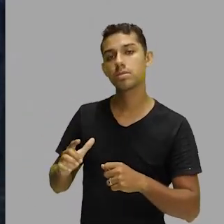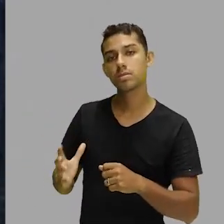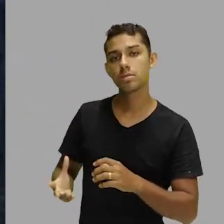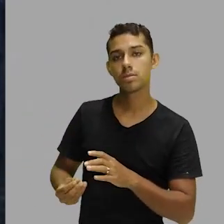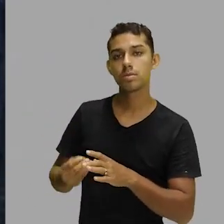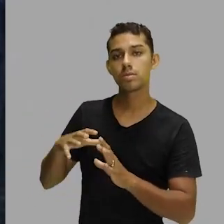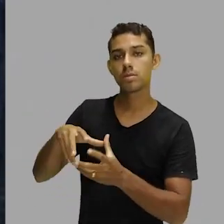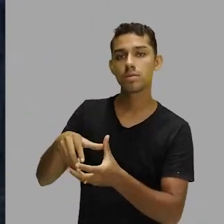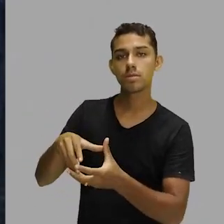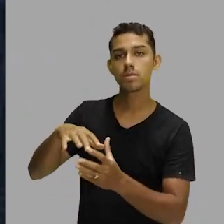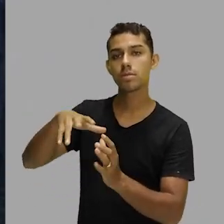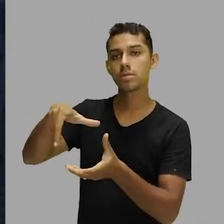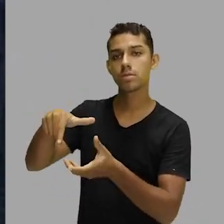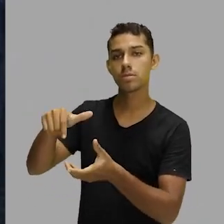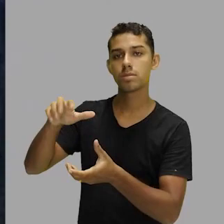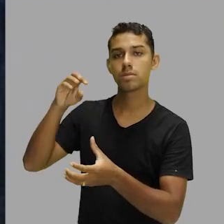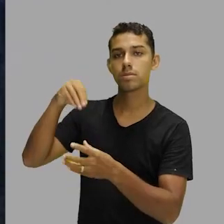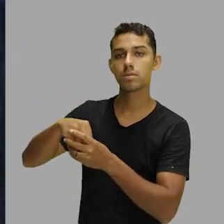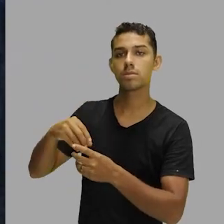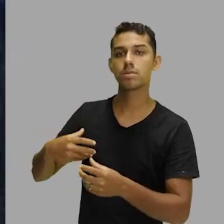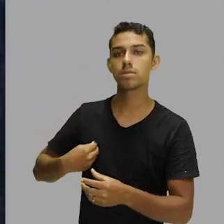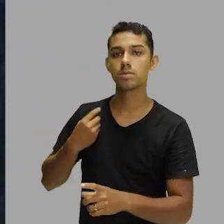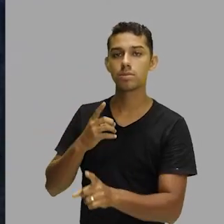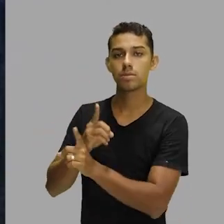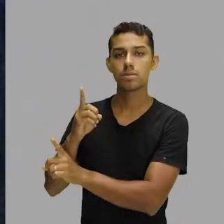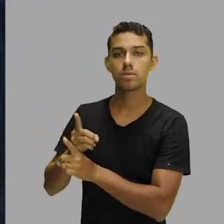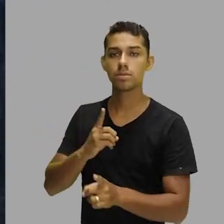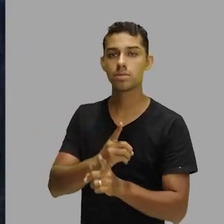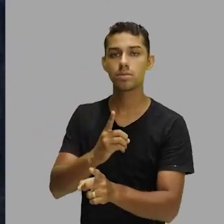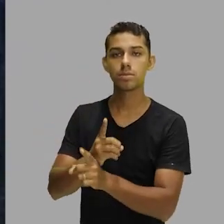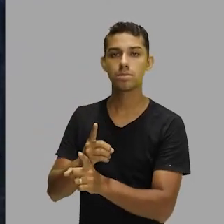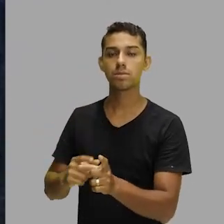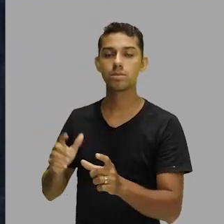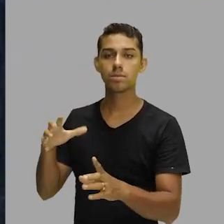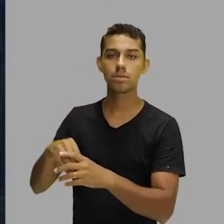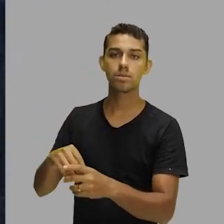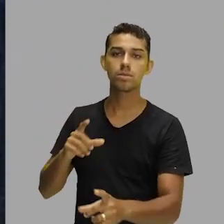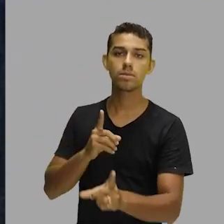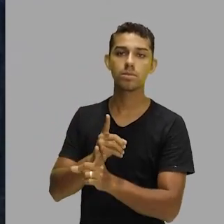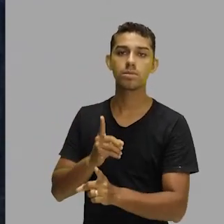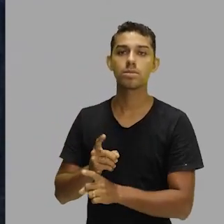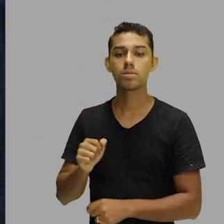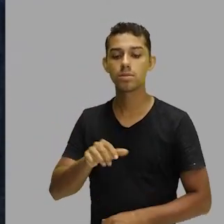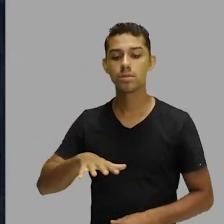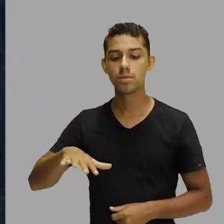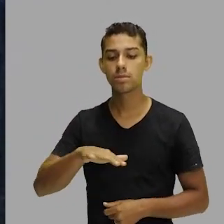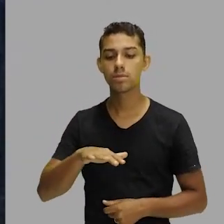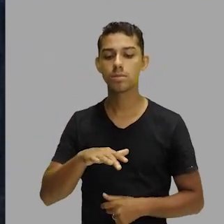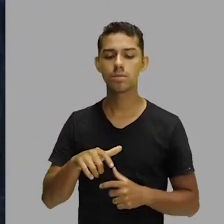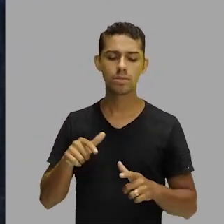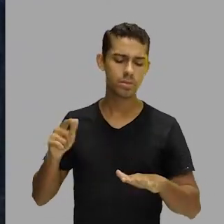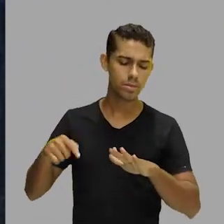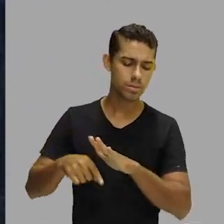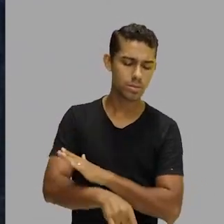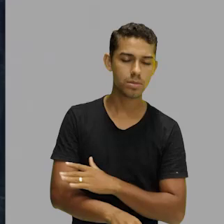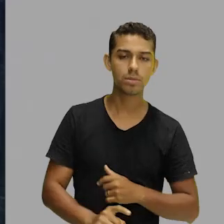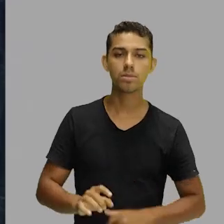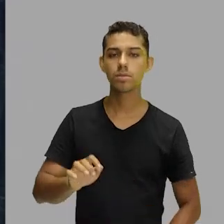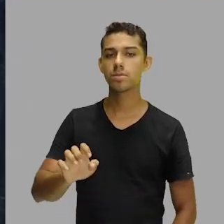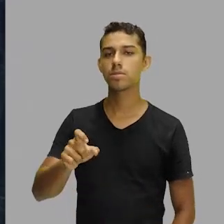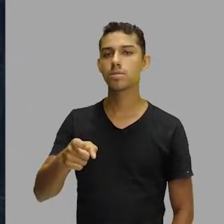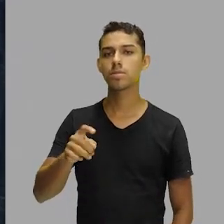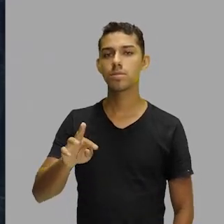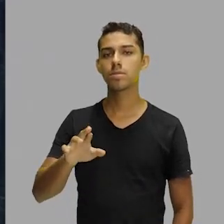nosso planeta, pelo fato de serem encontrados esses indivíduos em ambientes muito extremos. Nós vamos ver mais